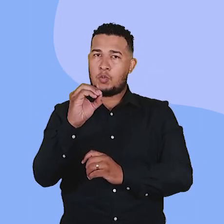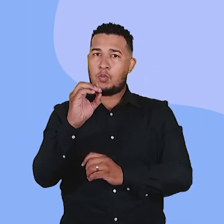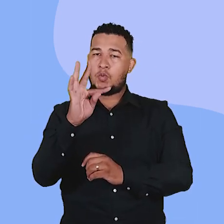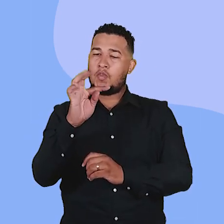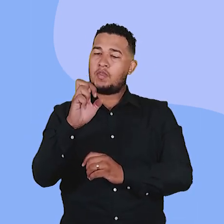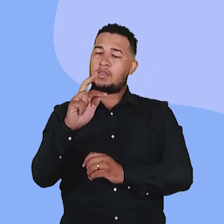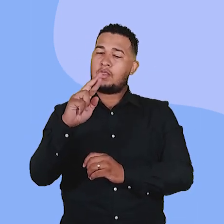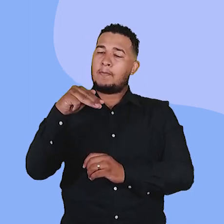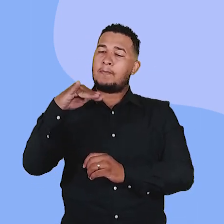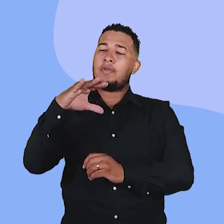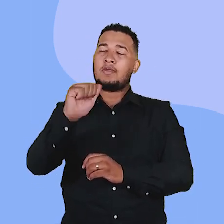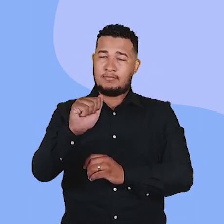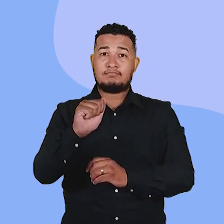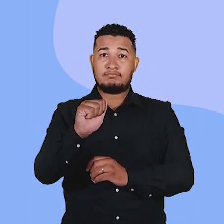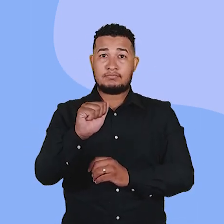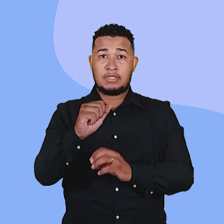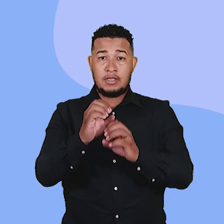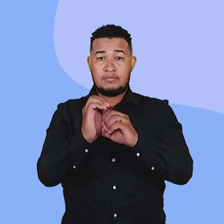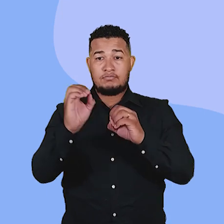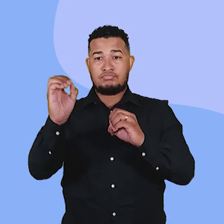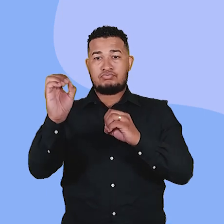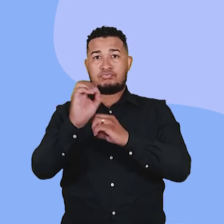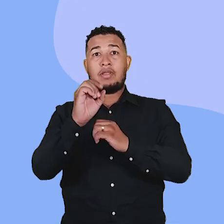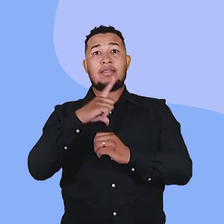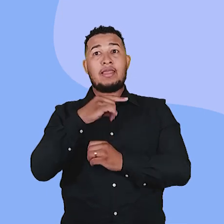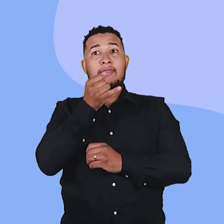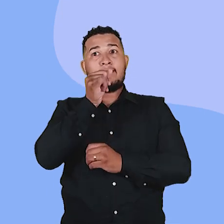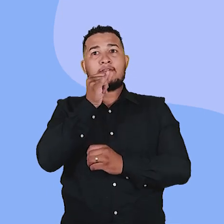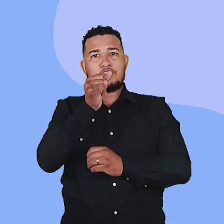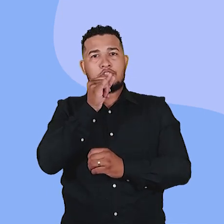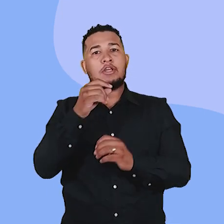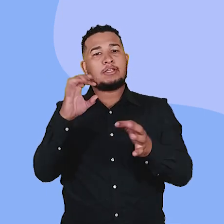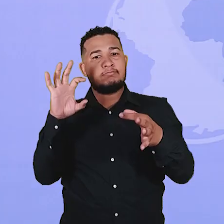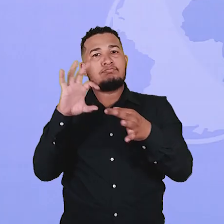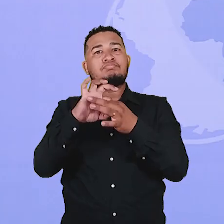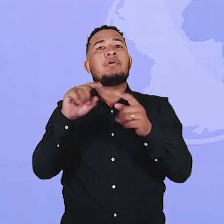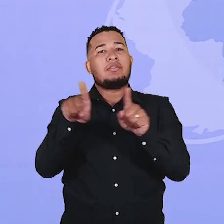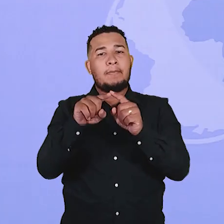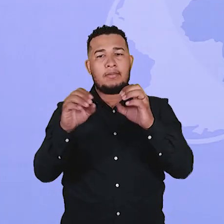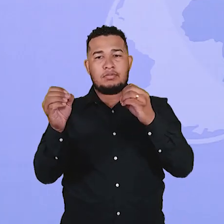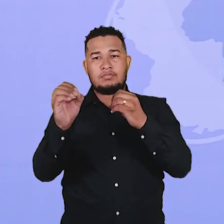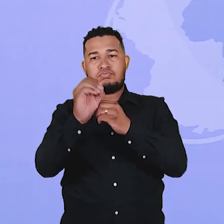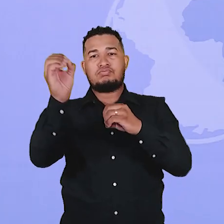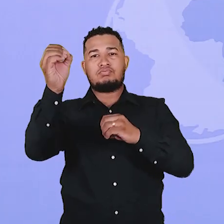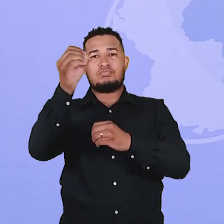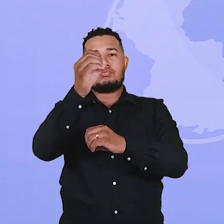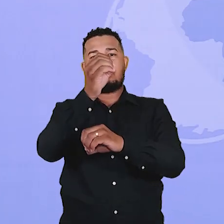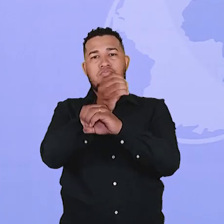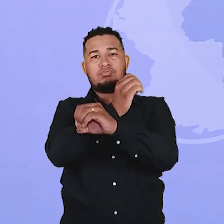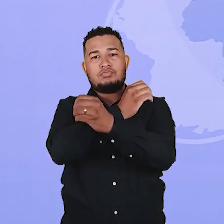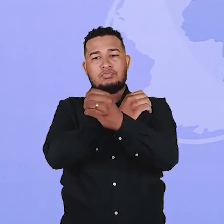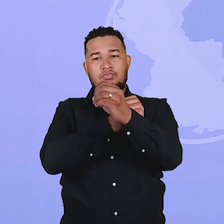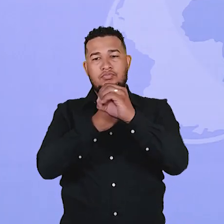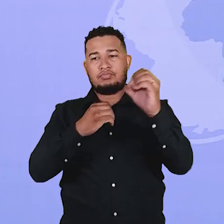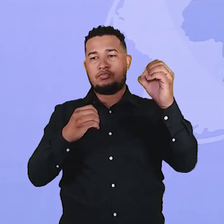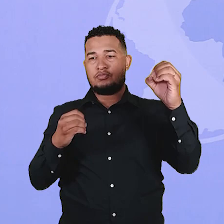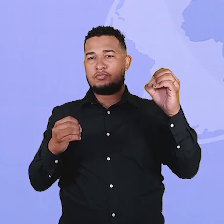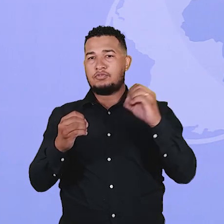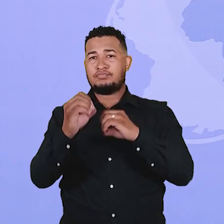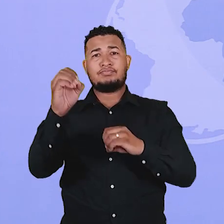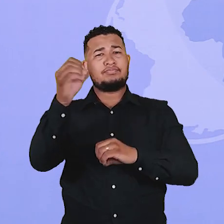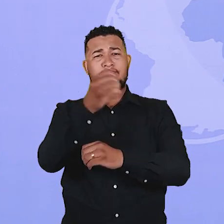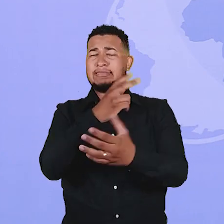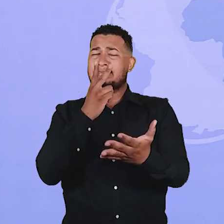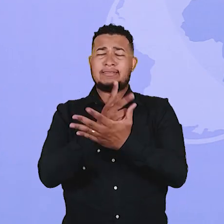energia cinética associada a esse movimento é denominada energia térmica. As partículas, elas estão sempre se